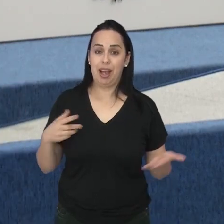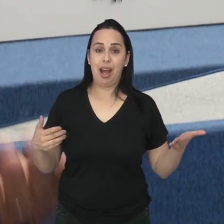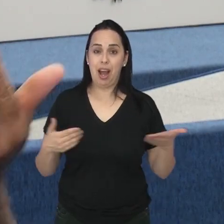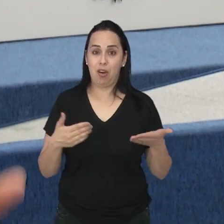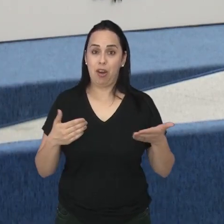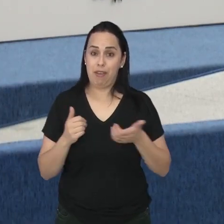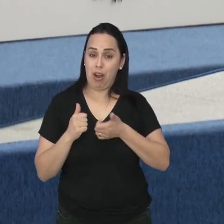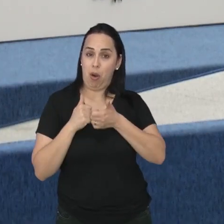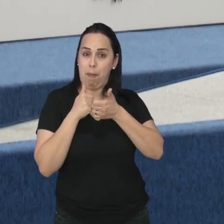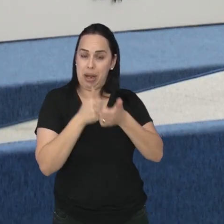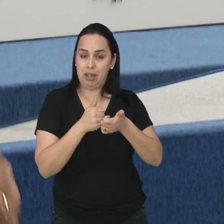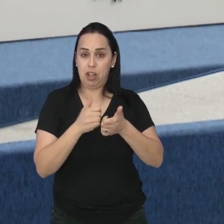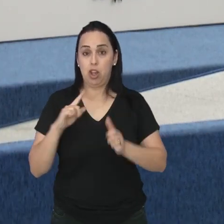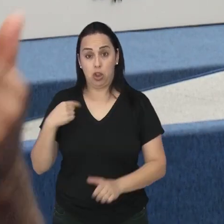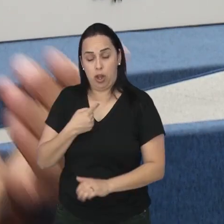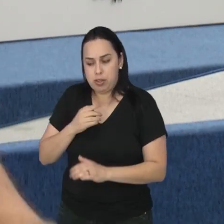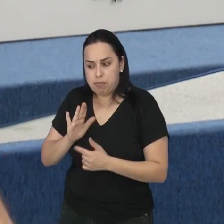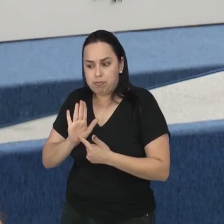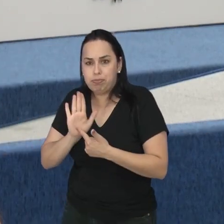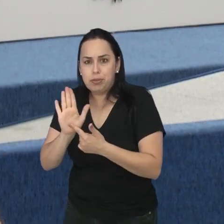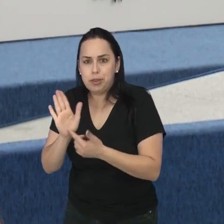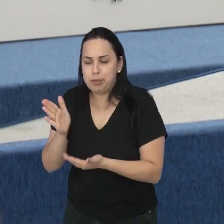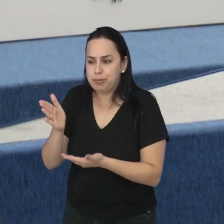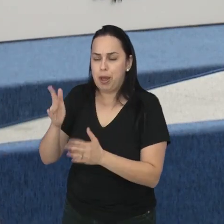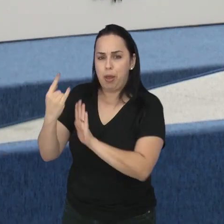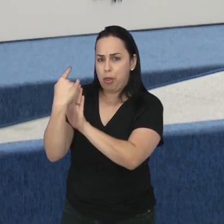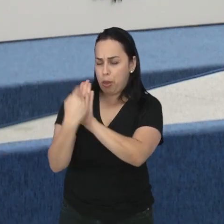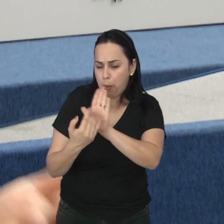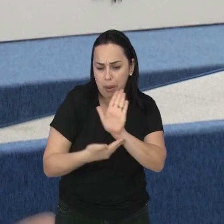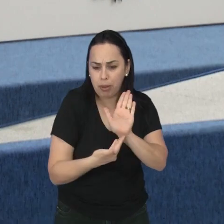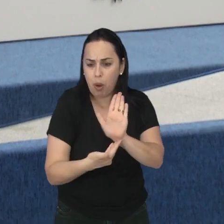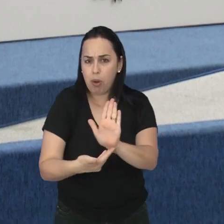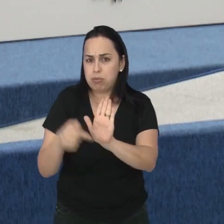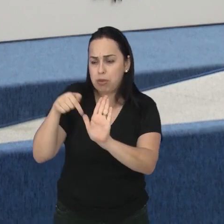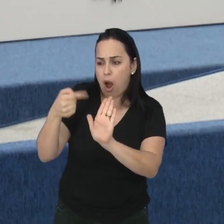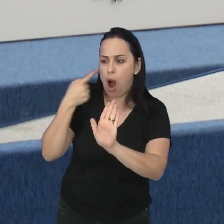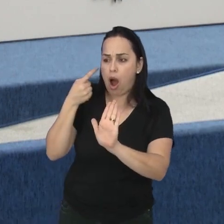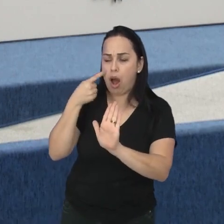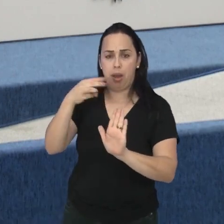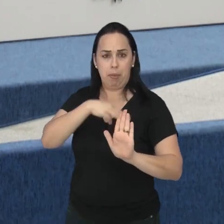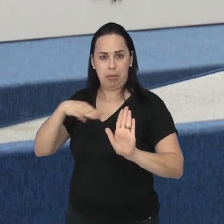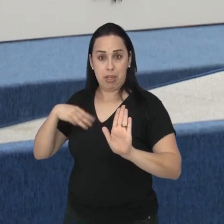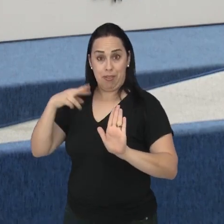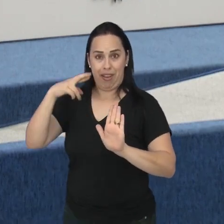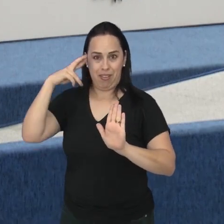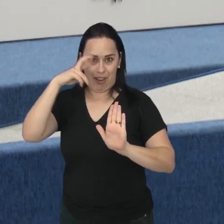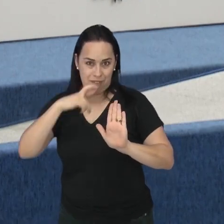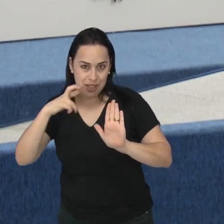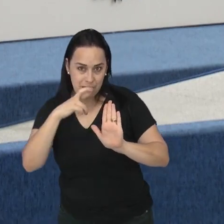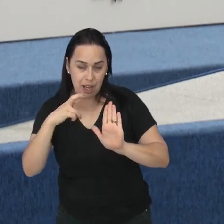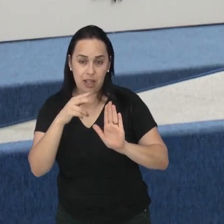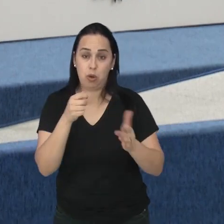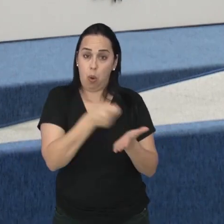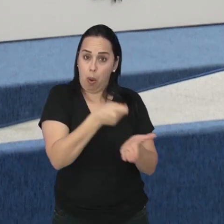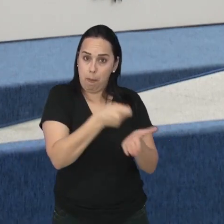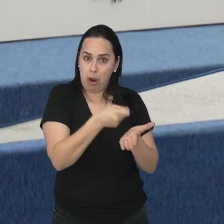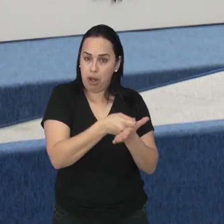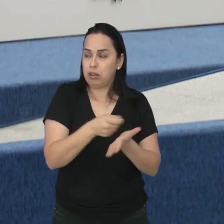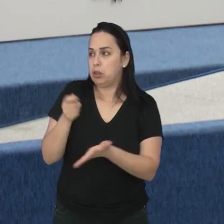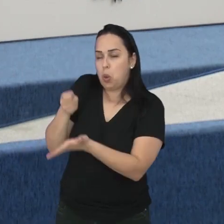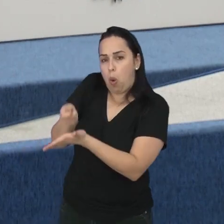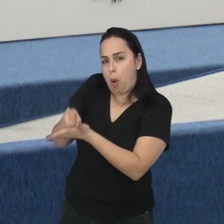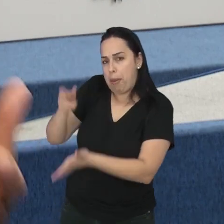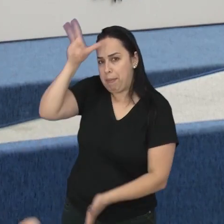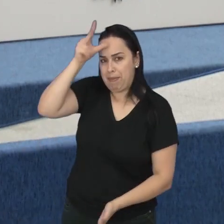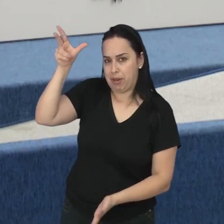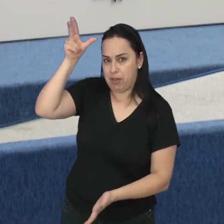vai acompanhar agora aquilo que nós apontamos, tá certo? Cobrando fiscalização maior da Prefeitura, cobrando algumas